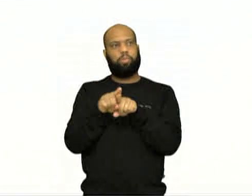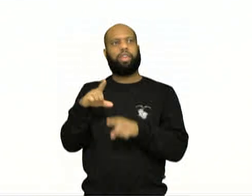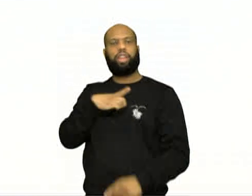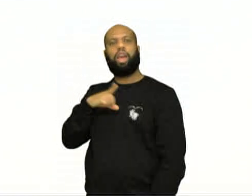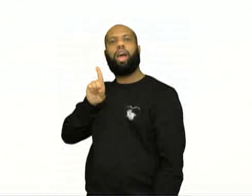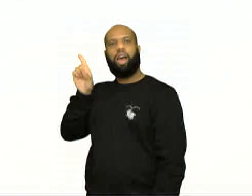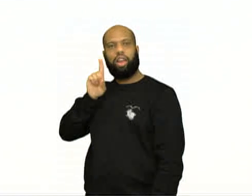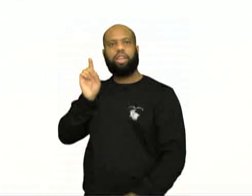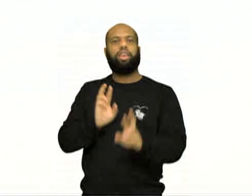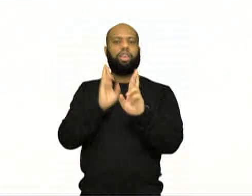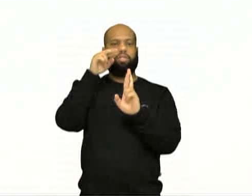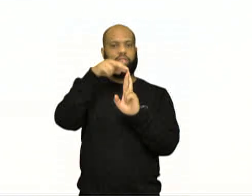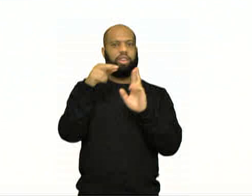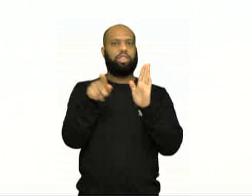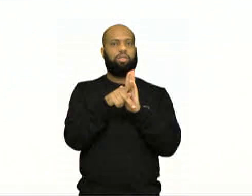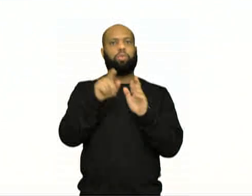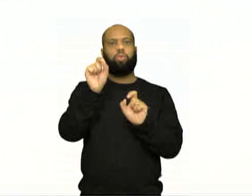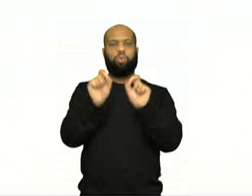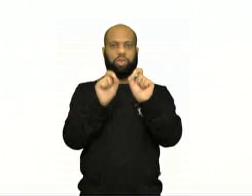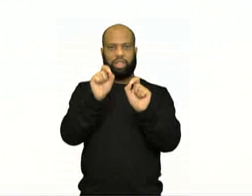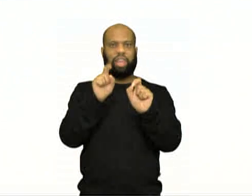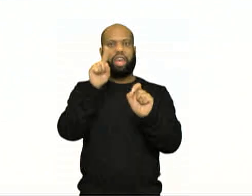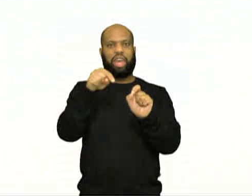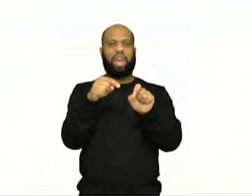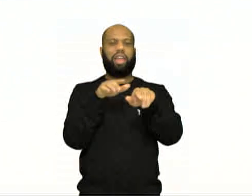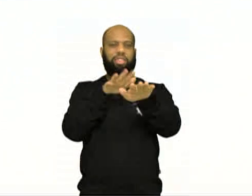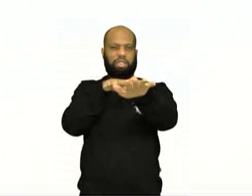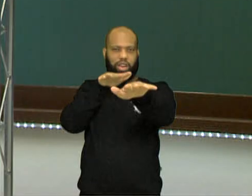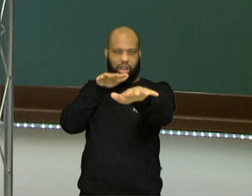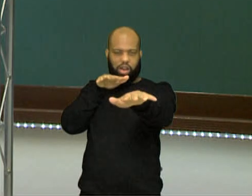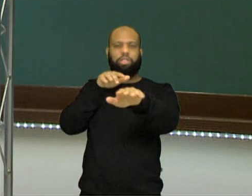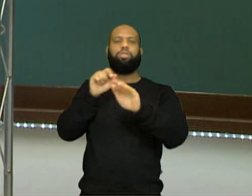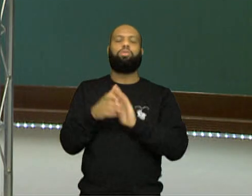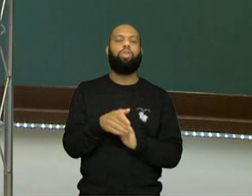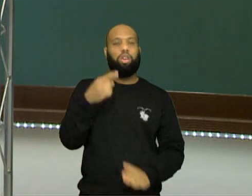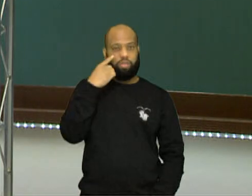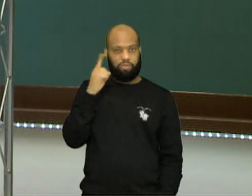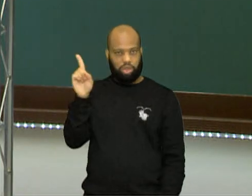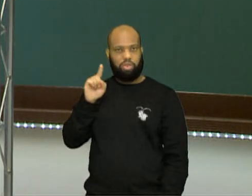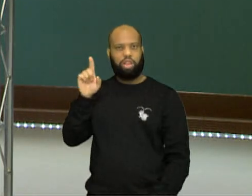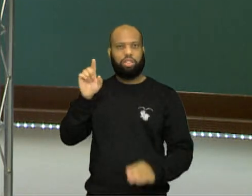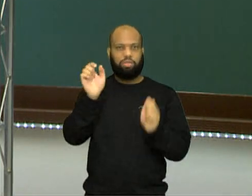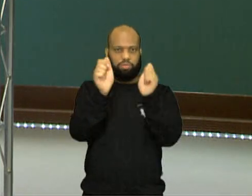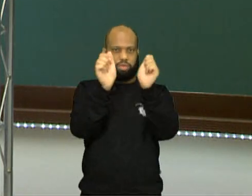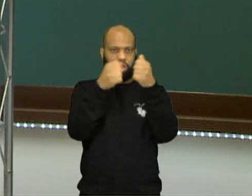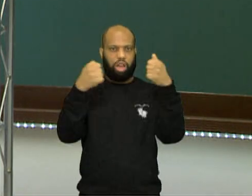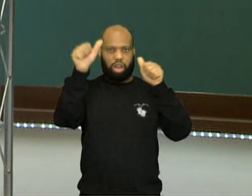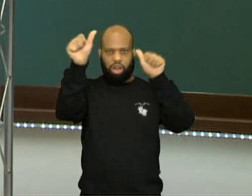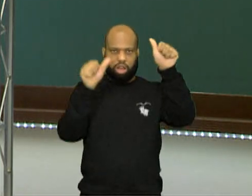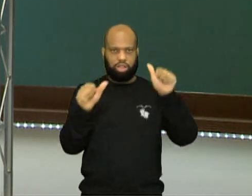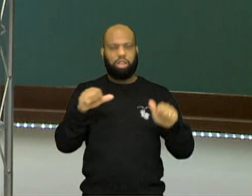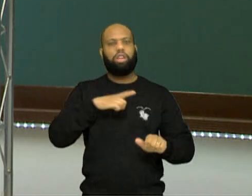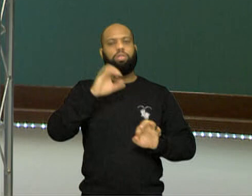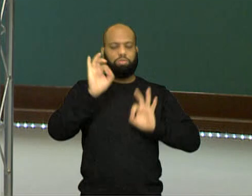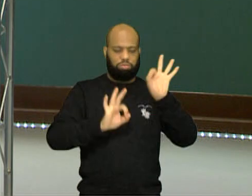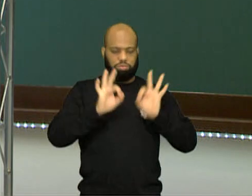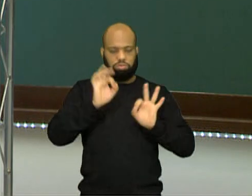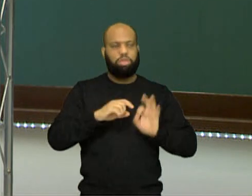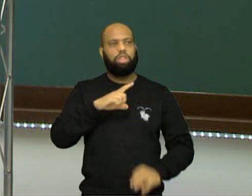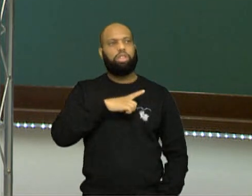situação, referências ao trânsito. Viram, então, como o cartaz ele é muito bem organizado, ele está com